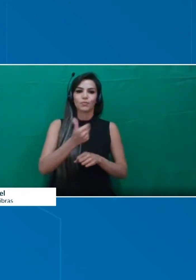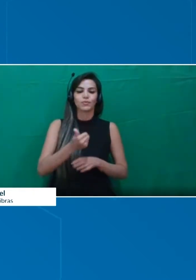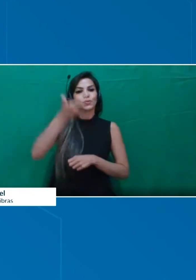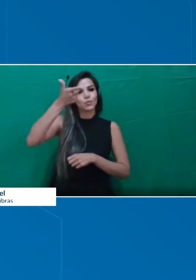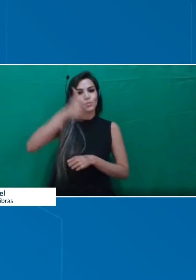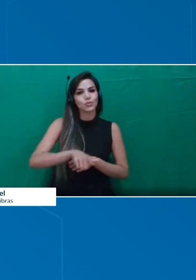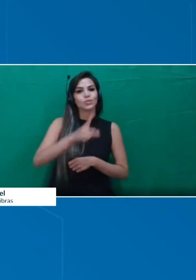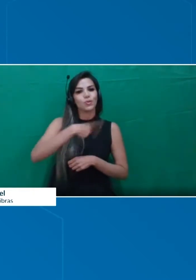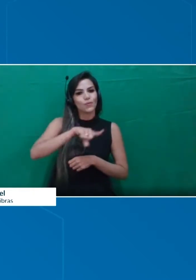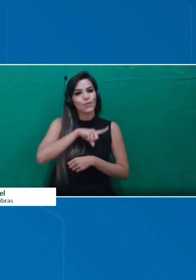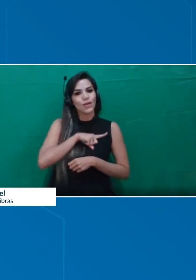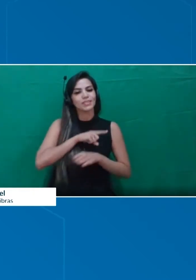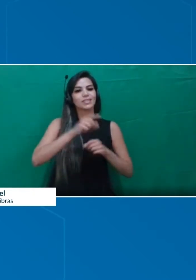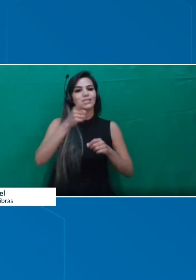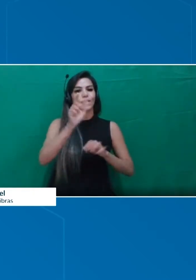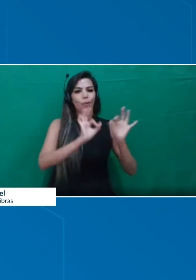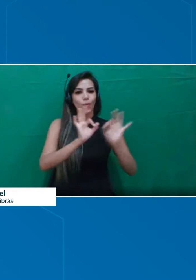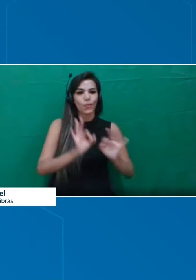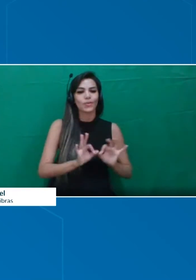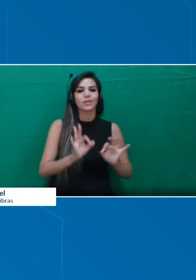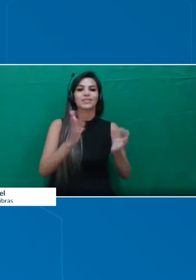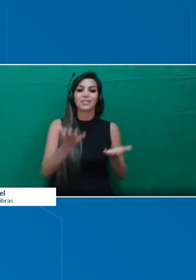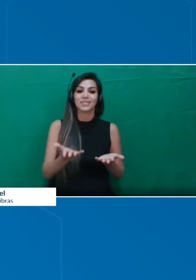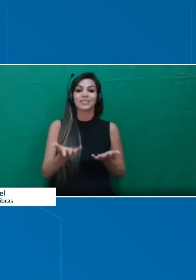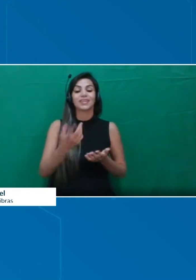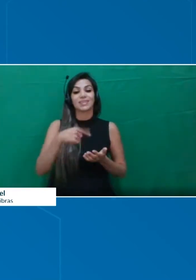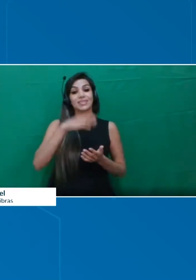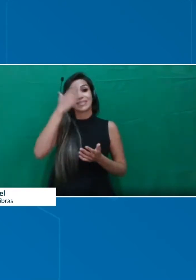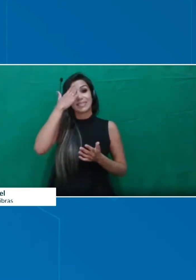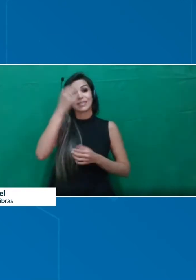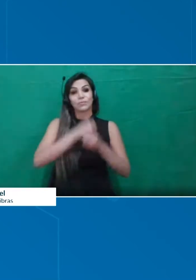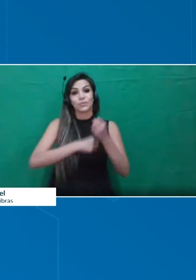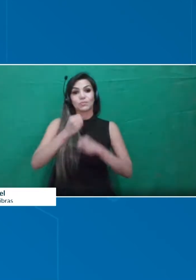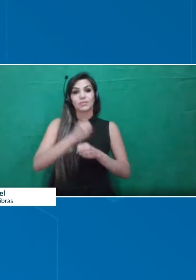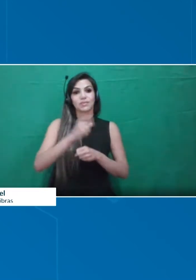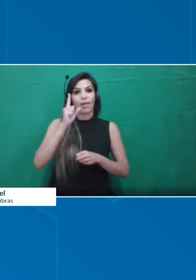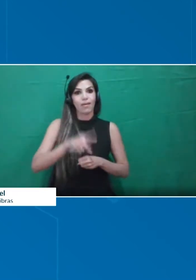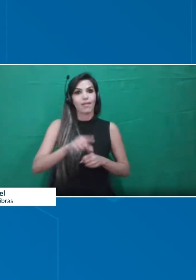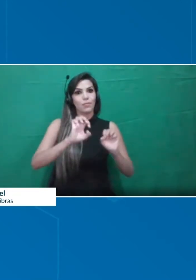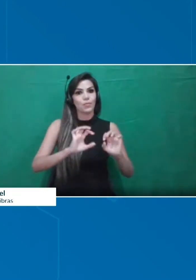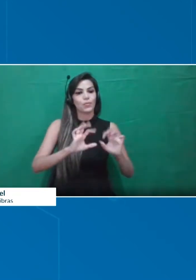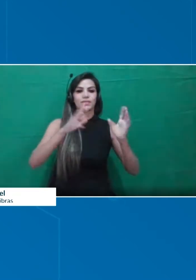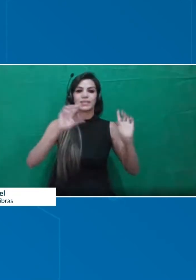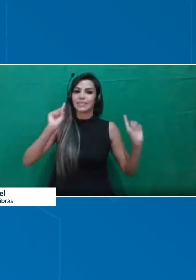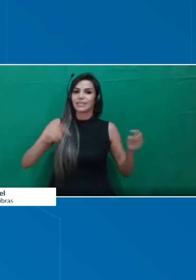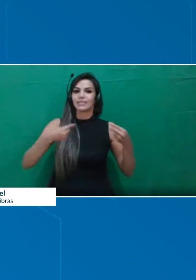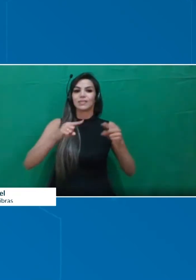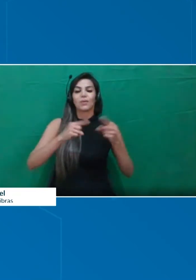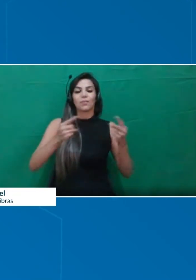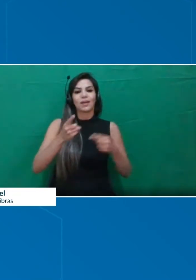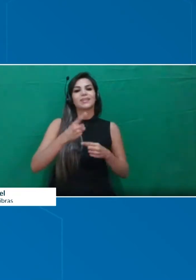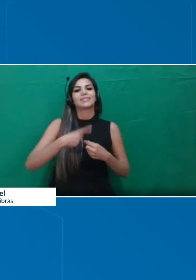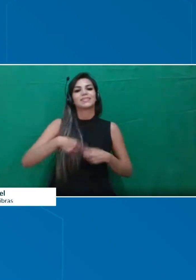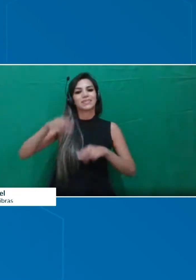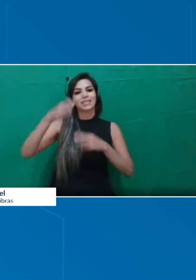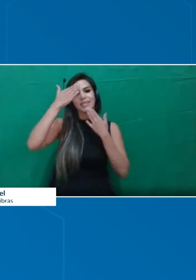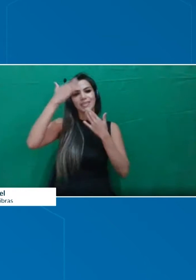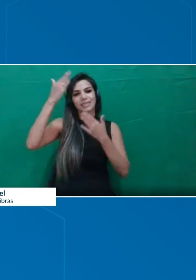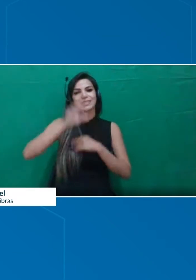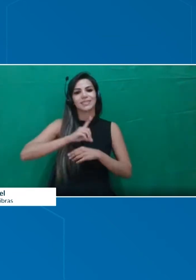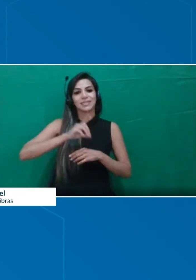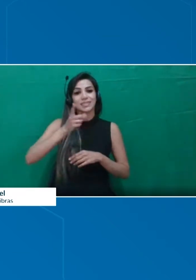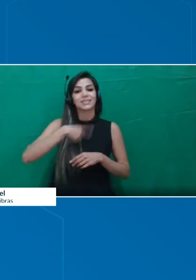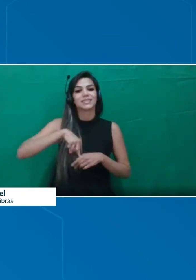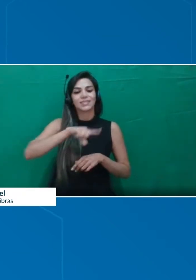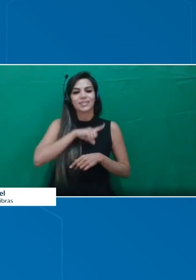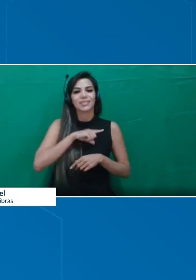a gente conseguiu constatar com um evento desafiador que foi em 2020, que felizmente nos trouxe aí resultados muito